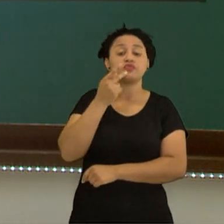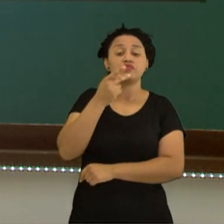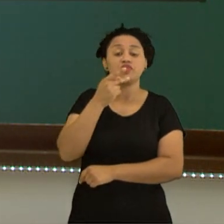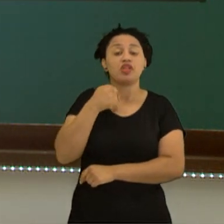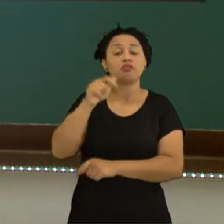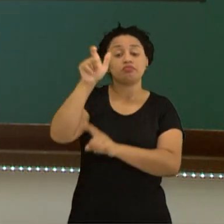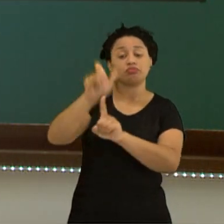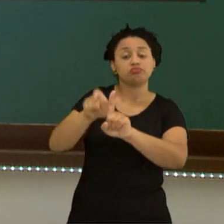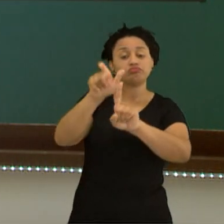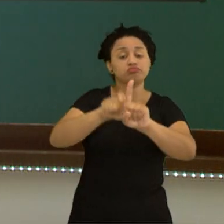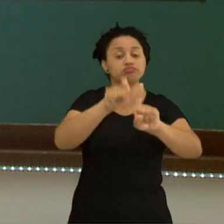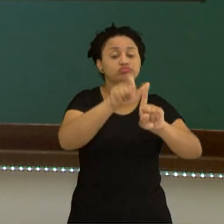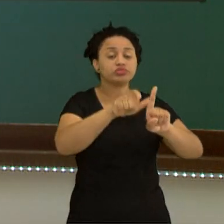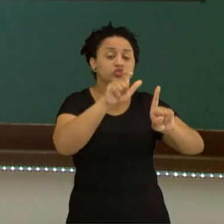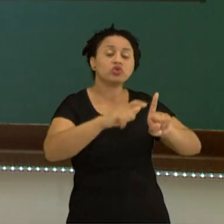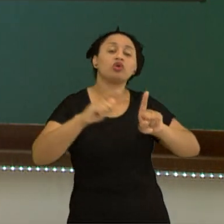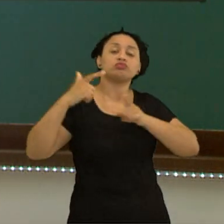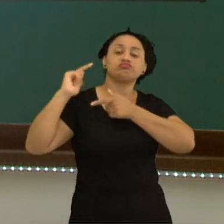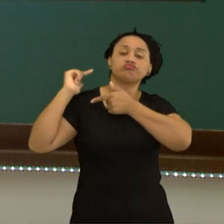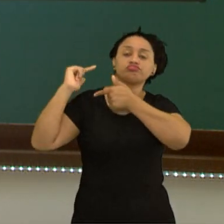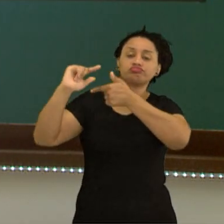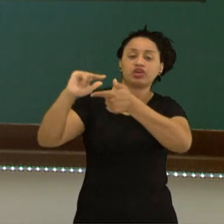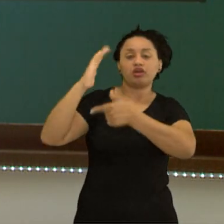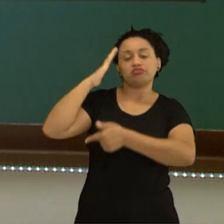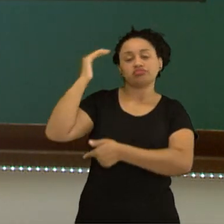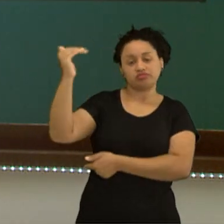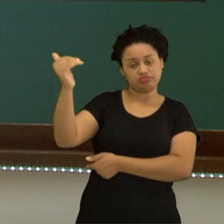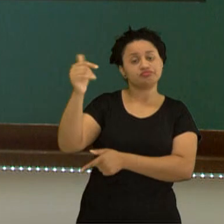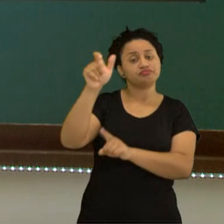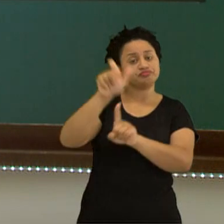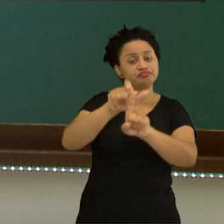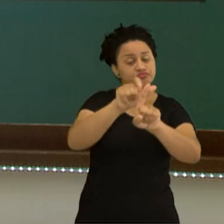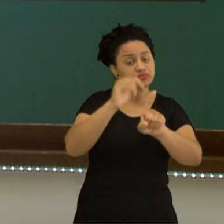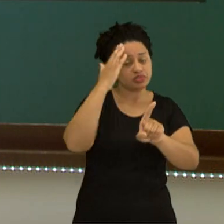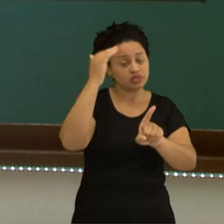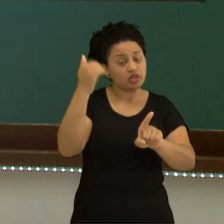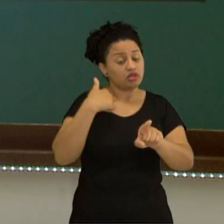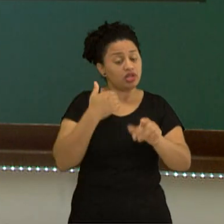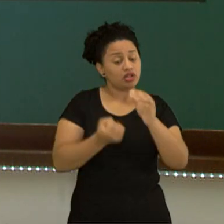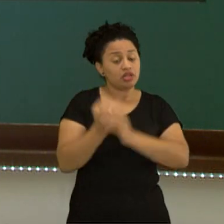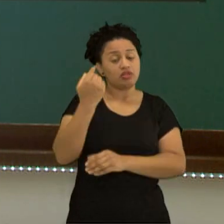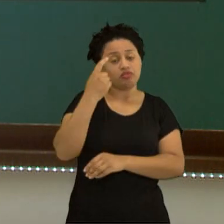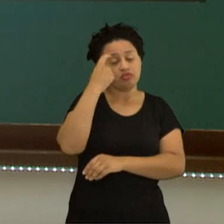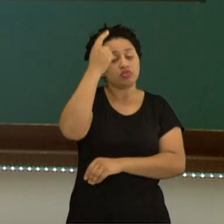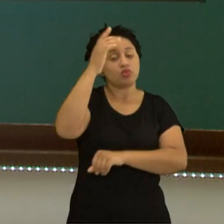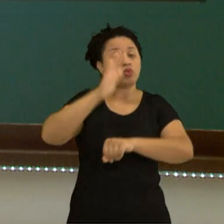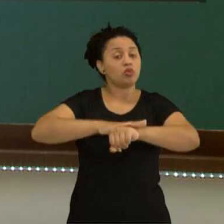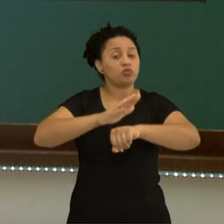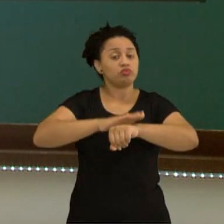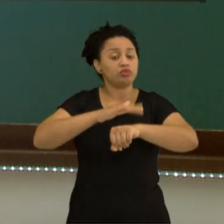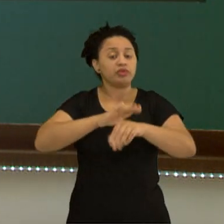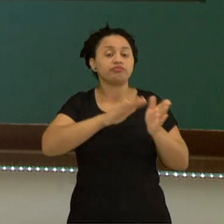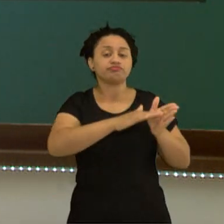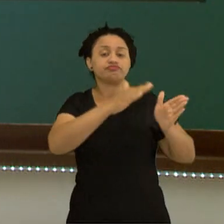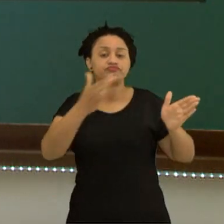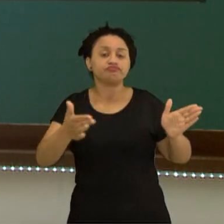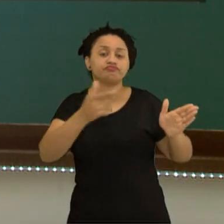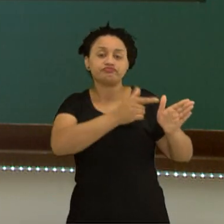as personalidades, sobre os clássicos, tanto que ela criou um momento para isso em sua